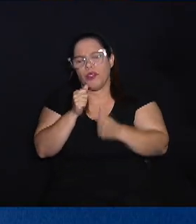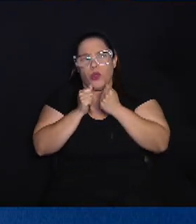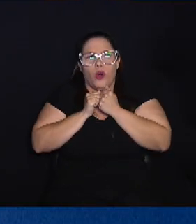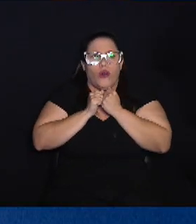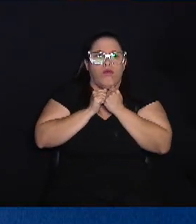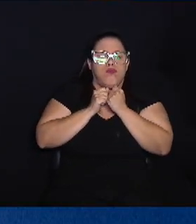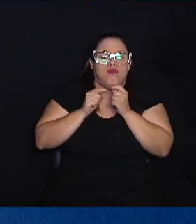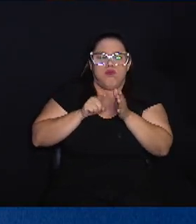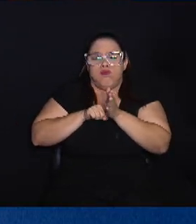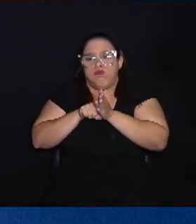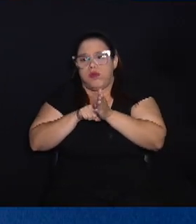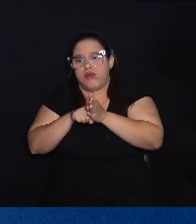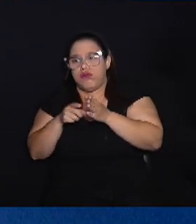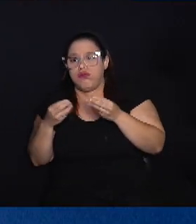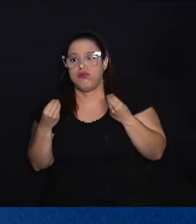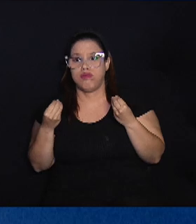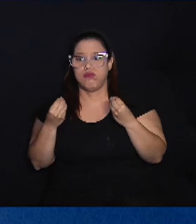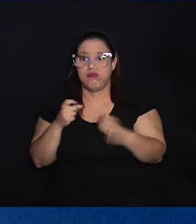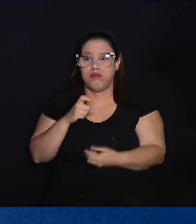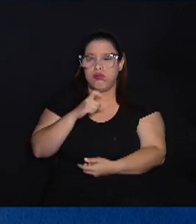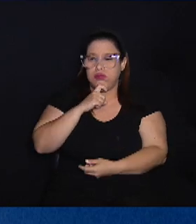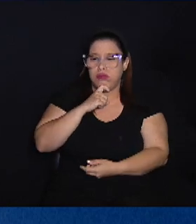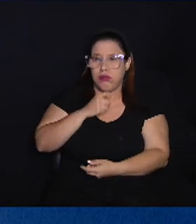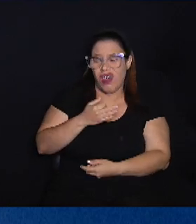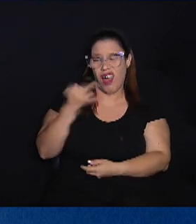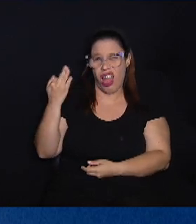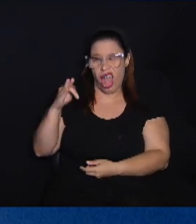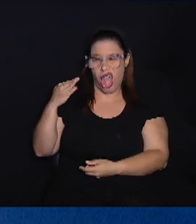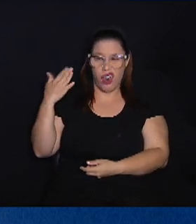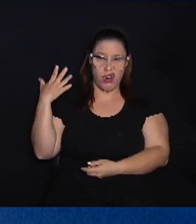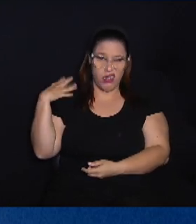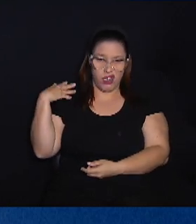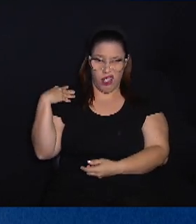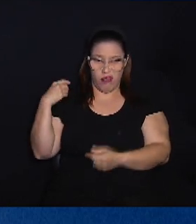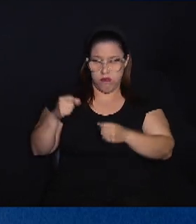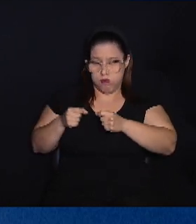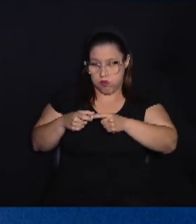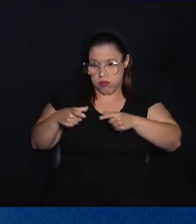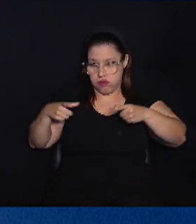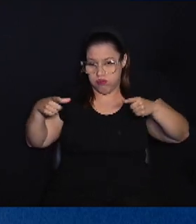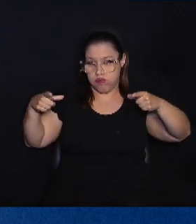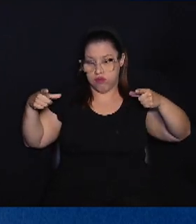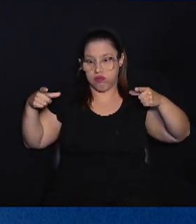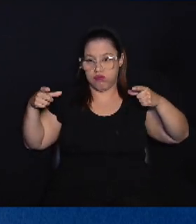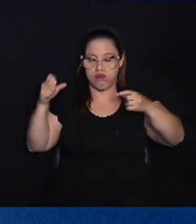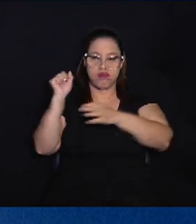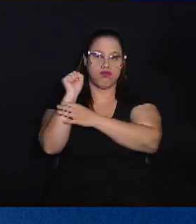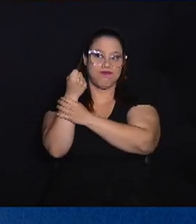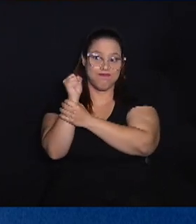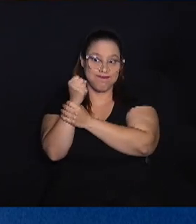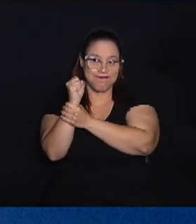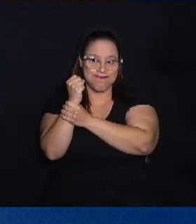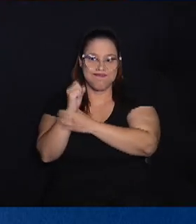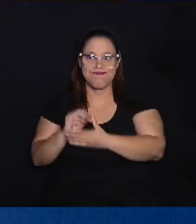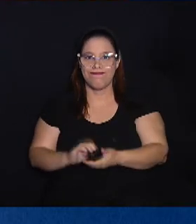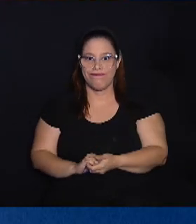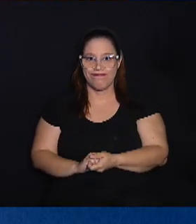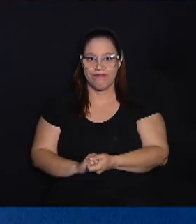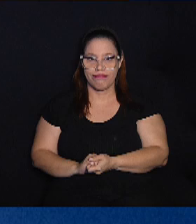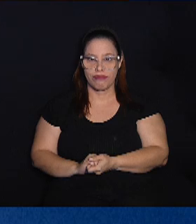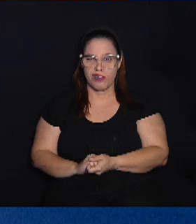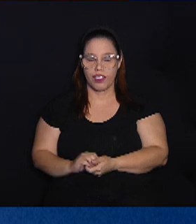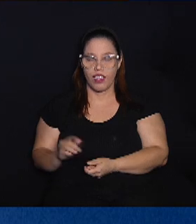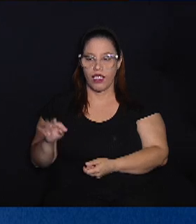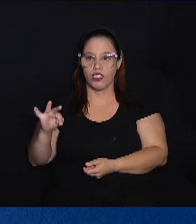pergunta: com o frio, as dores no corpo aumentam? Consultamos um fisioterapeuta. E